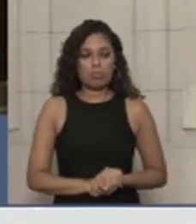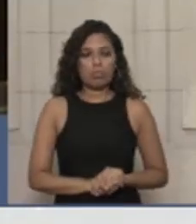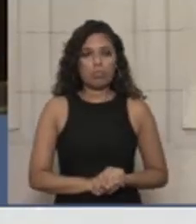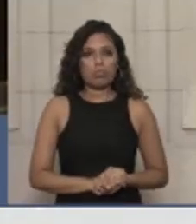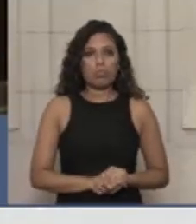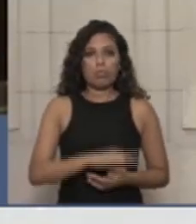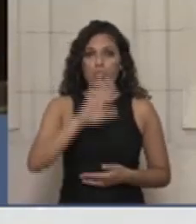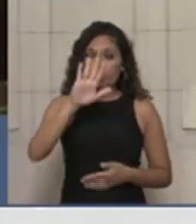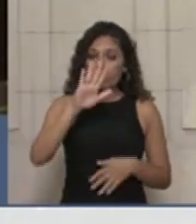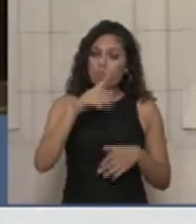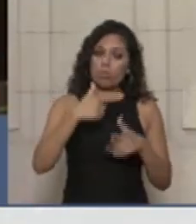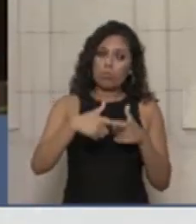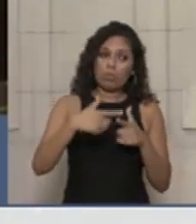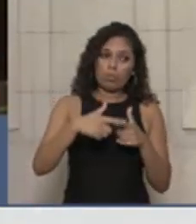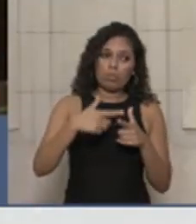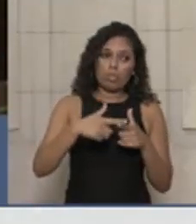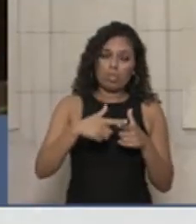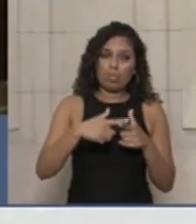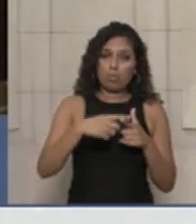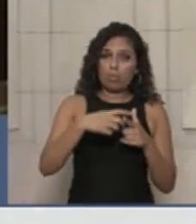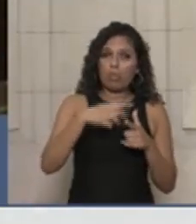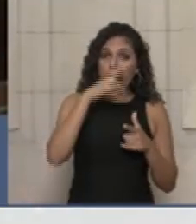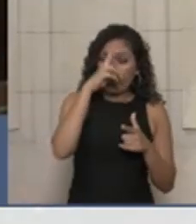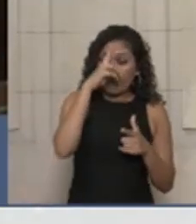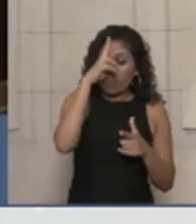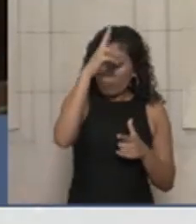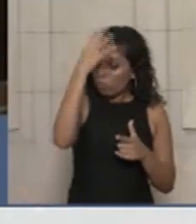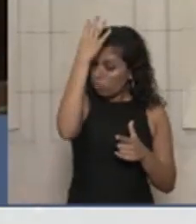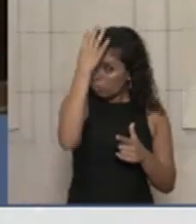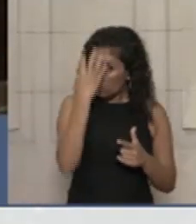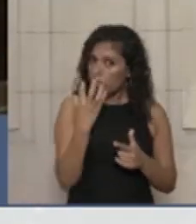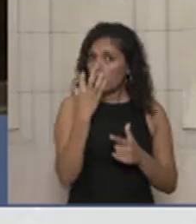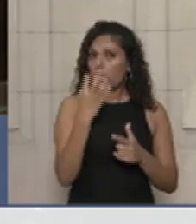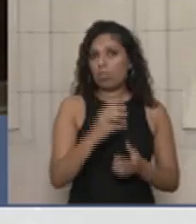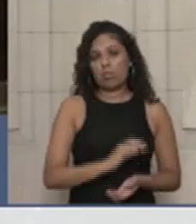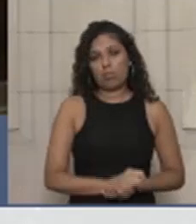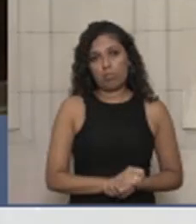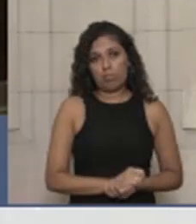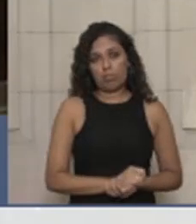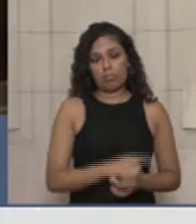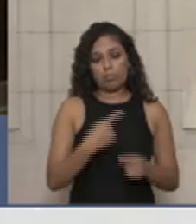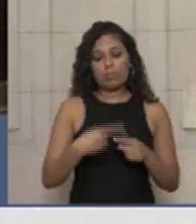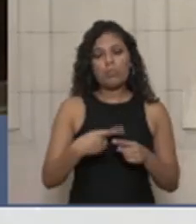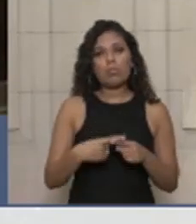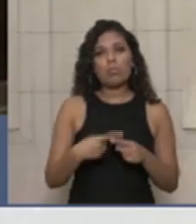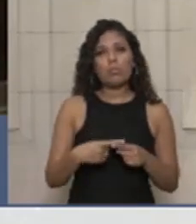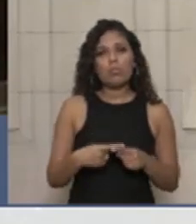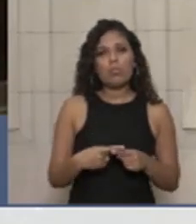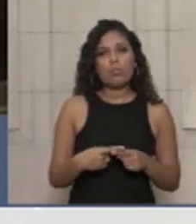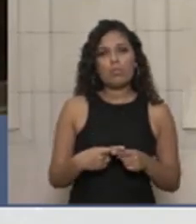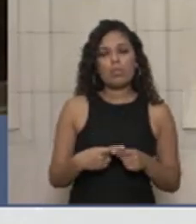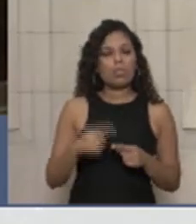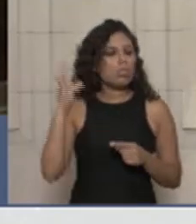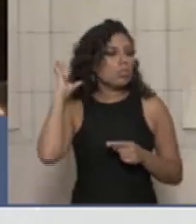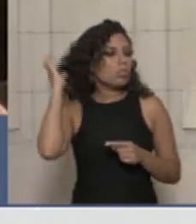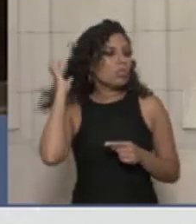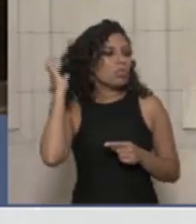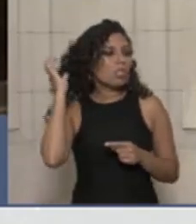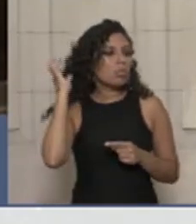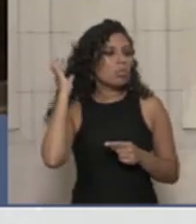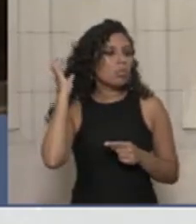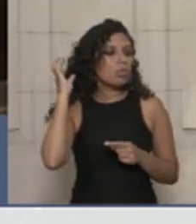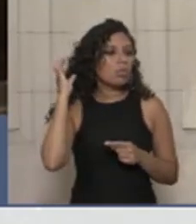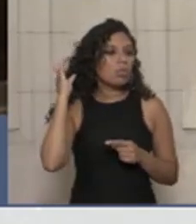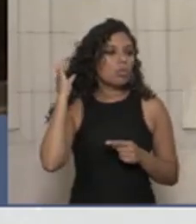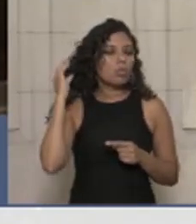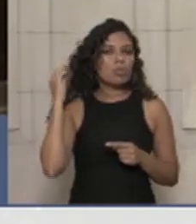Mas isso é um problema grave e sério, porque as perucas